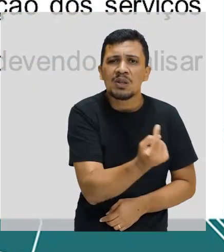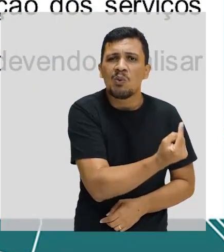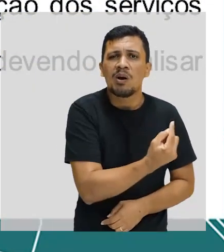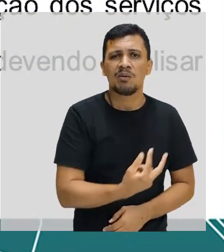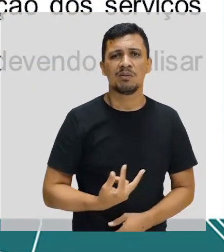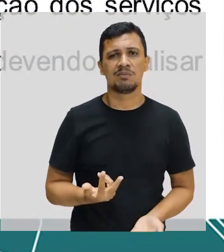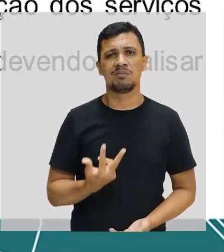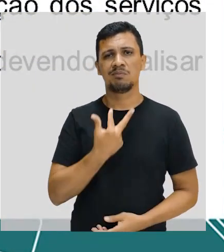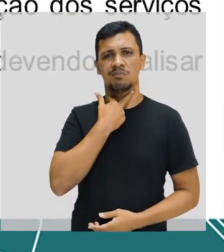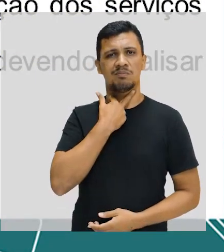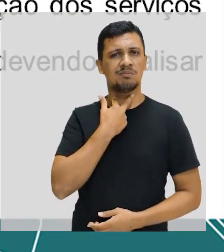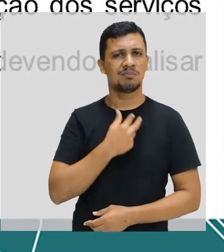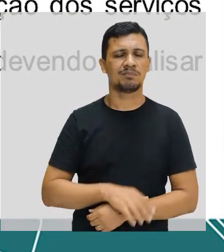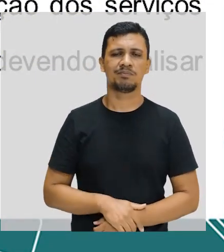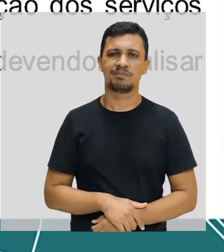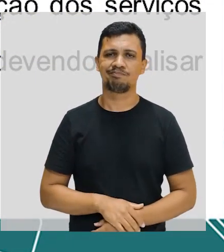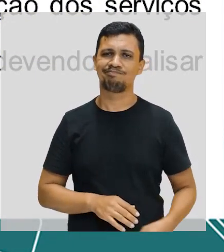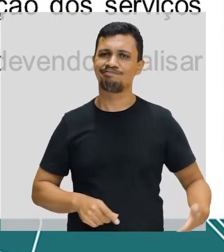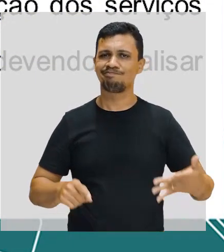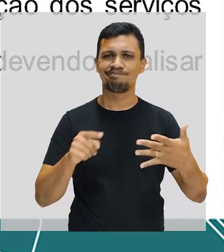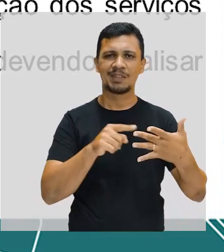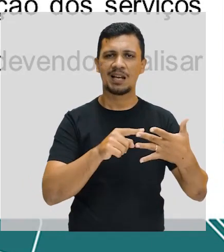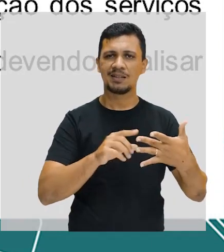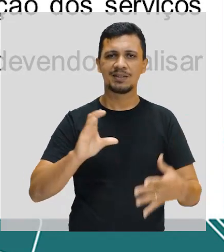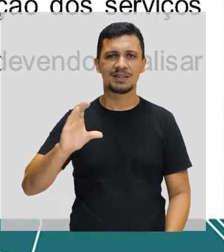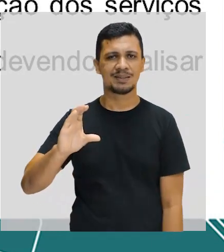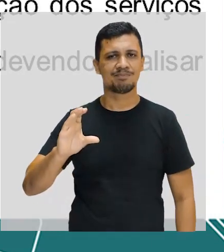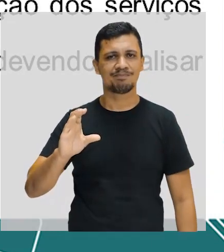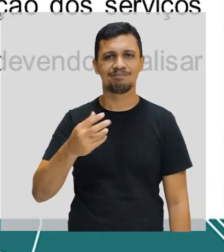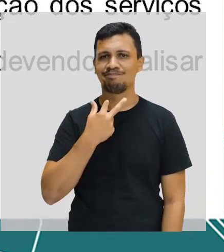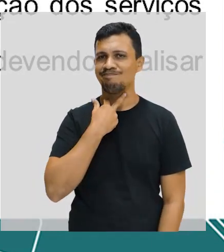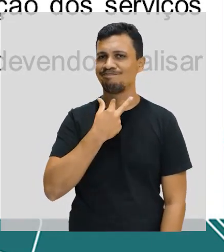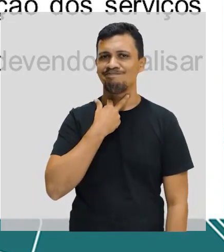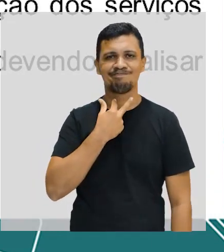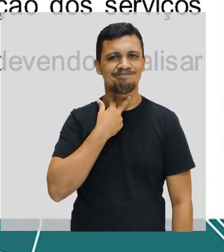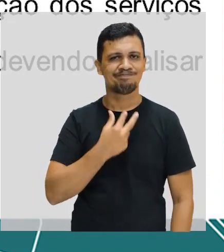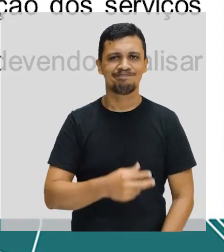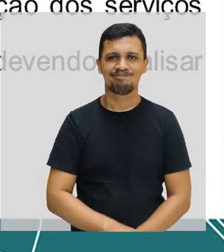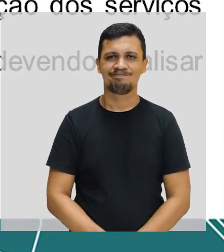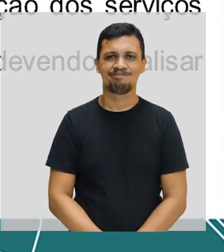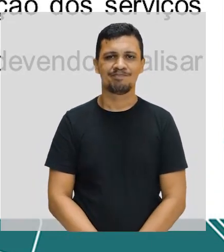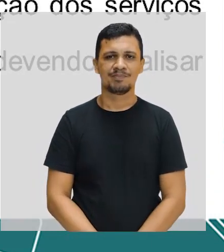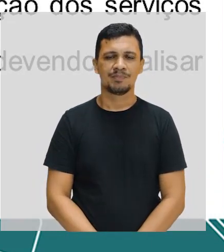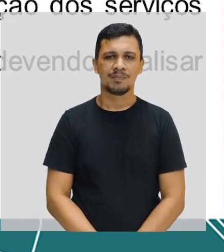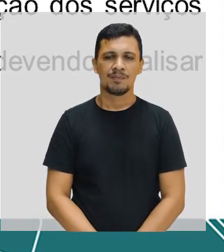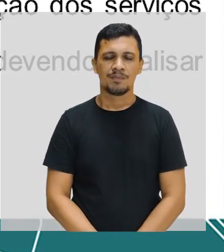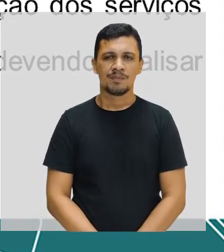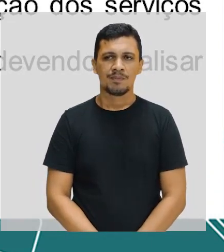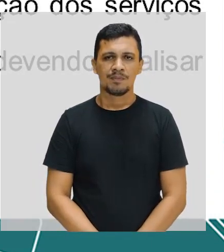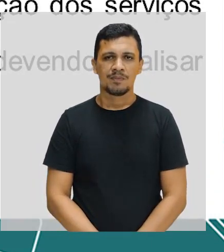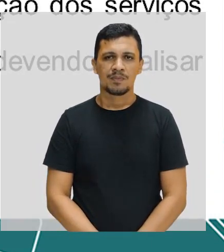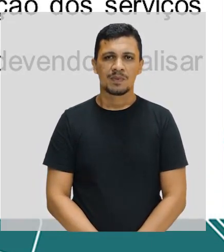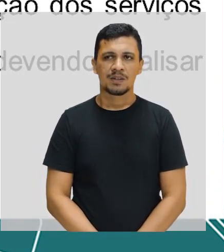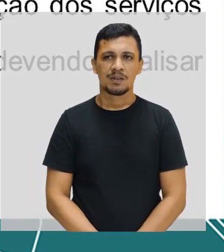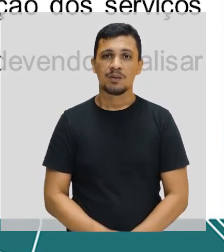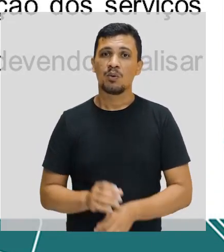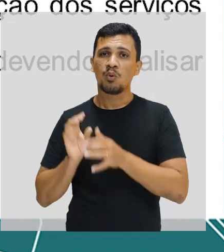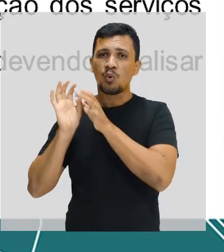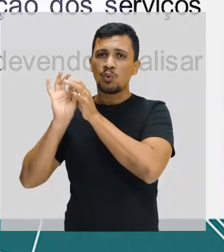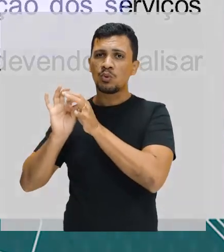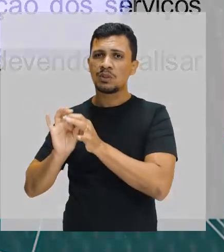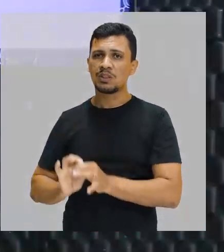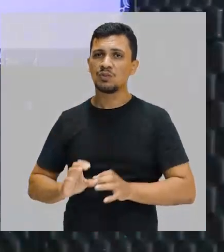podemos aqui assinalar esta alternativa, ela vai ficar muito distante para a gente, correto? Veja só, o contexto